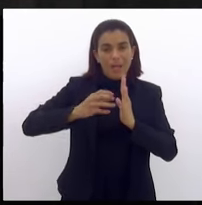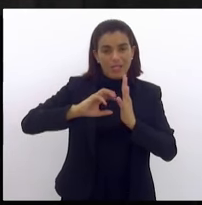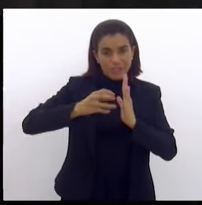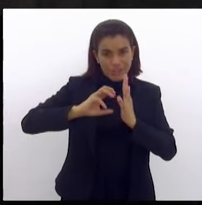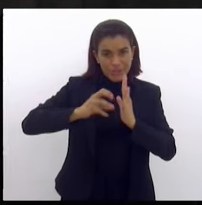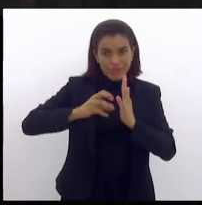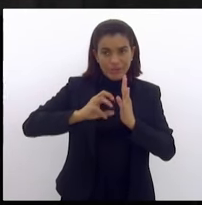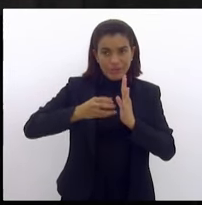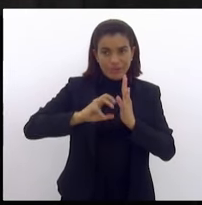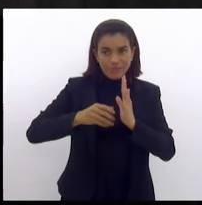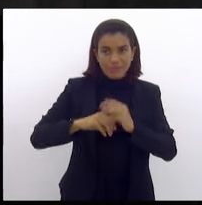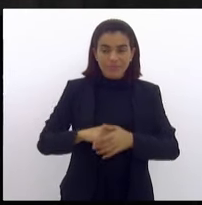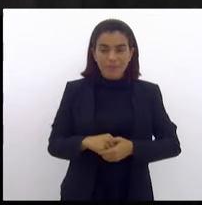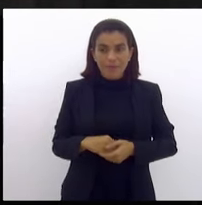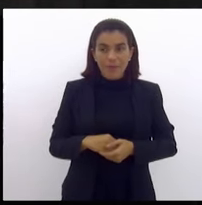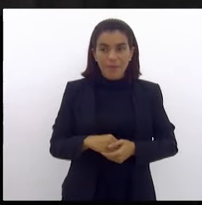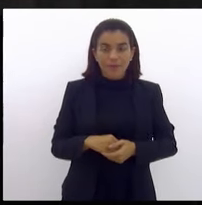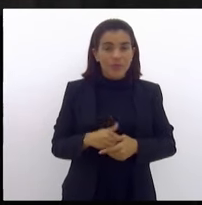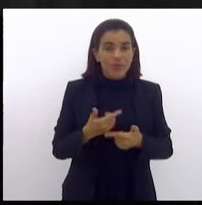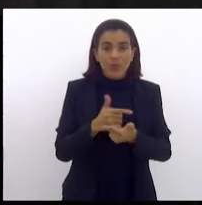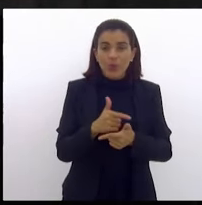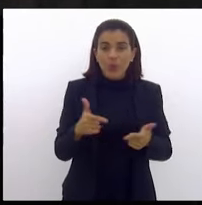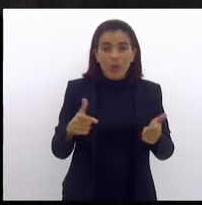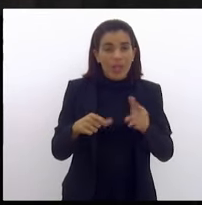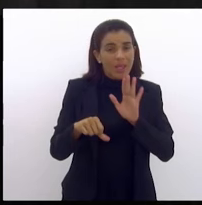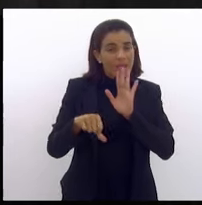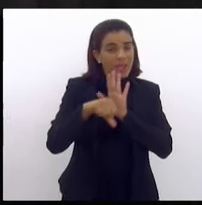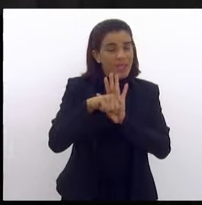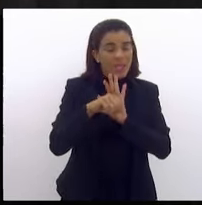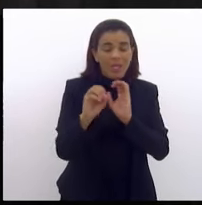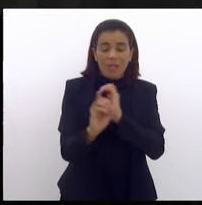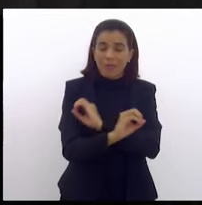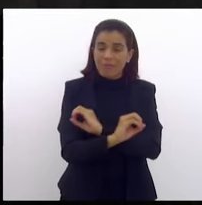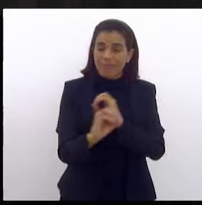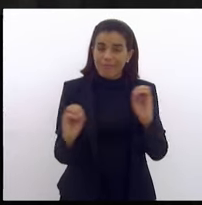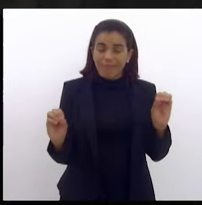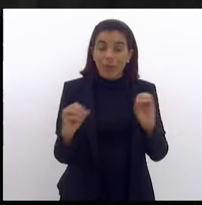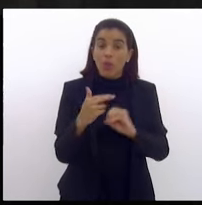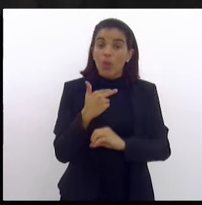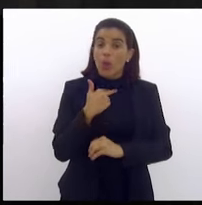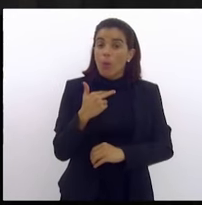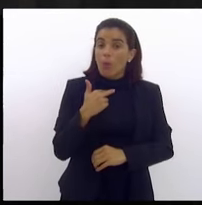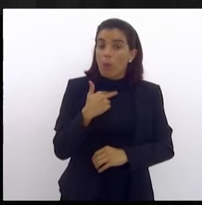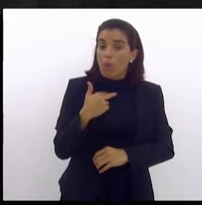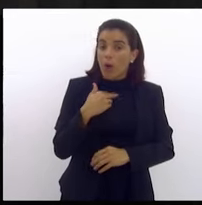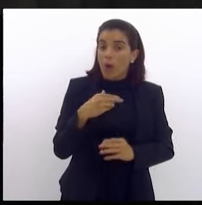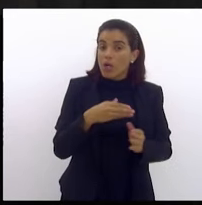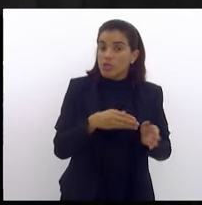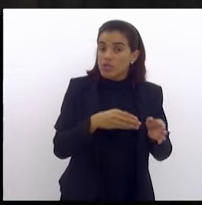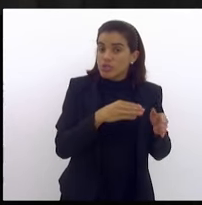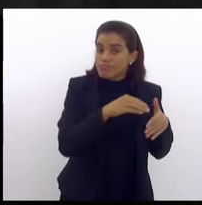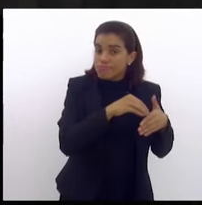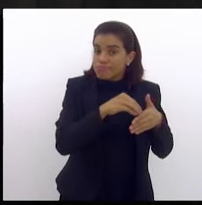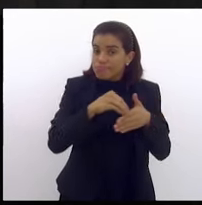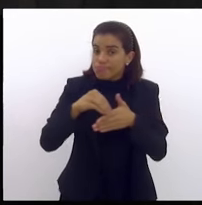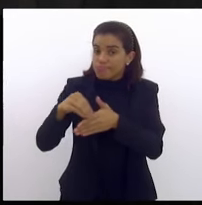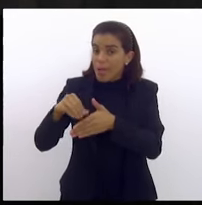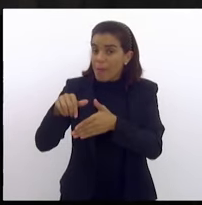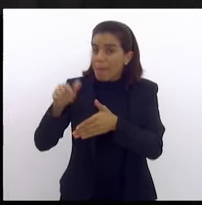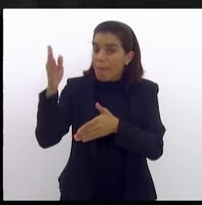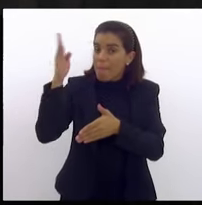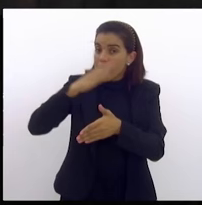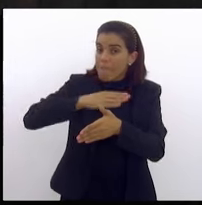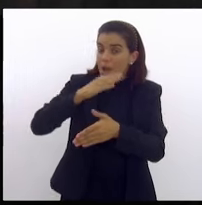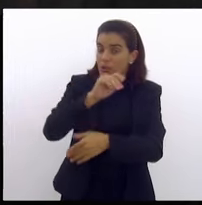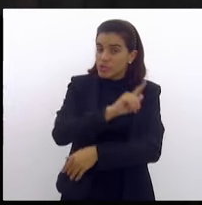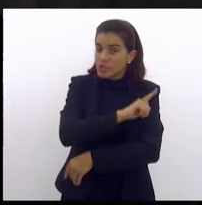para governo, não tem nenhum crime. Não pode indicar para ser mau gestor,